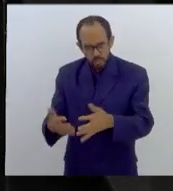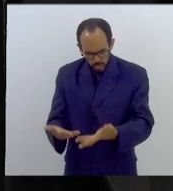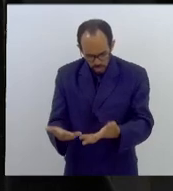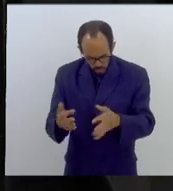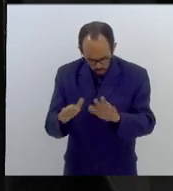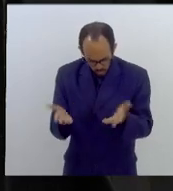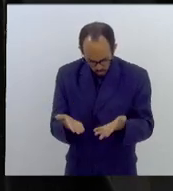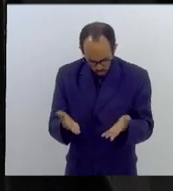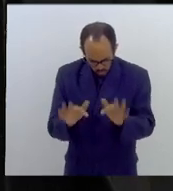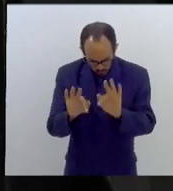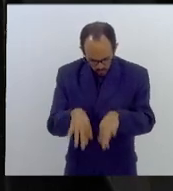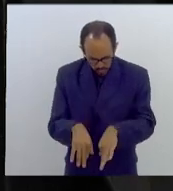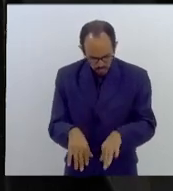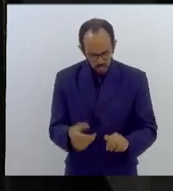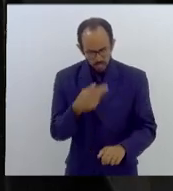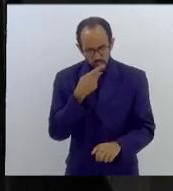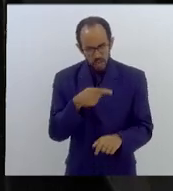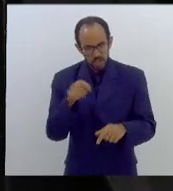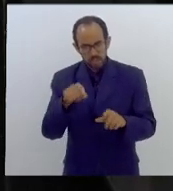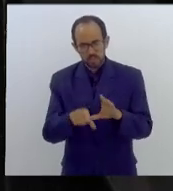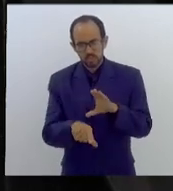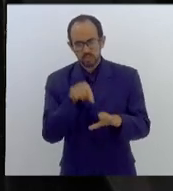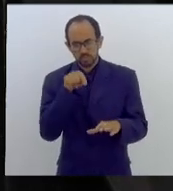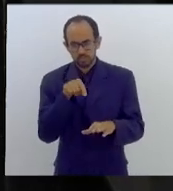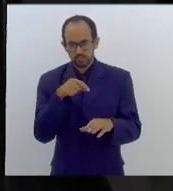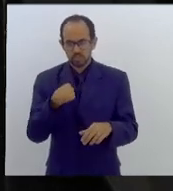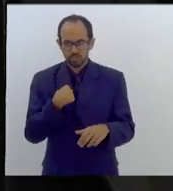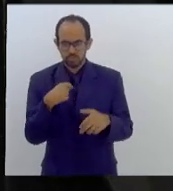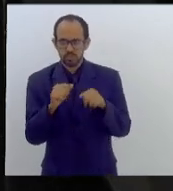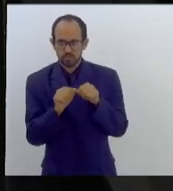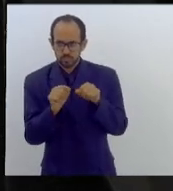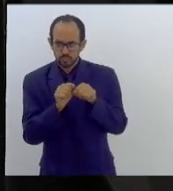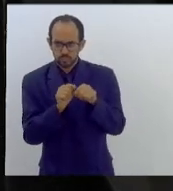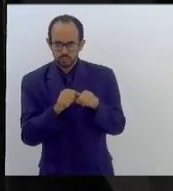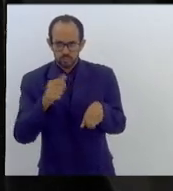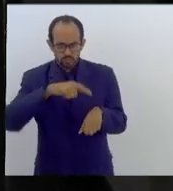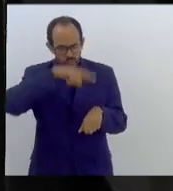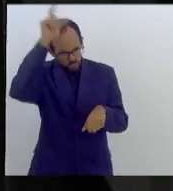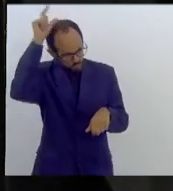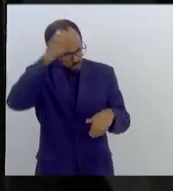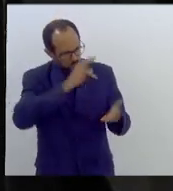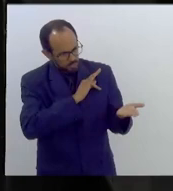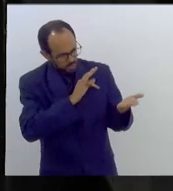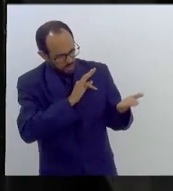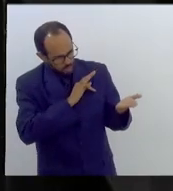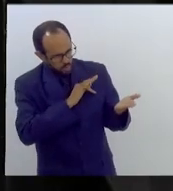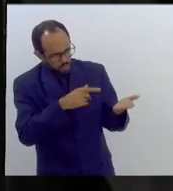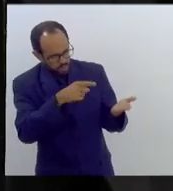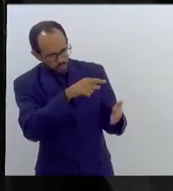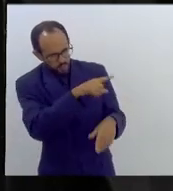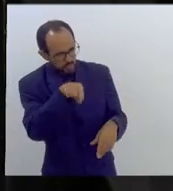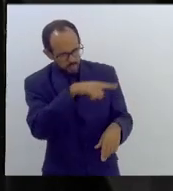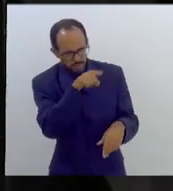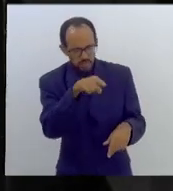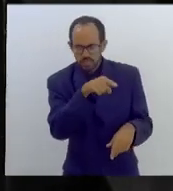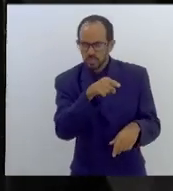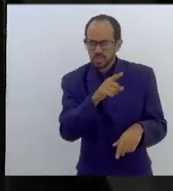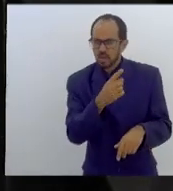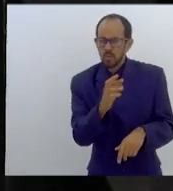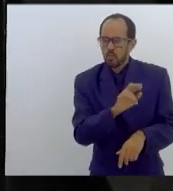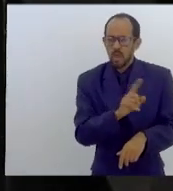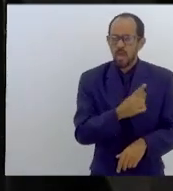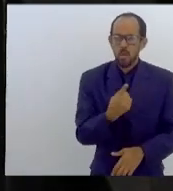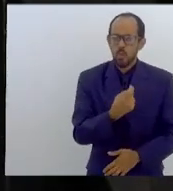André, falando já dos destaques que fiz. E aí, Luiz Paulo, Marta Rocha, Vossas Excelências não estão sozinhos